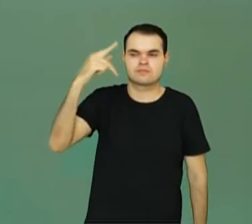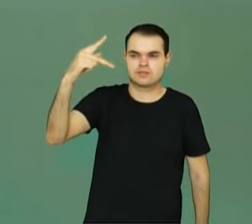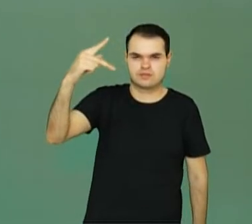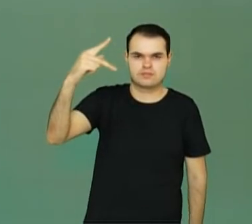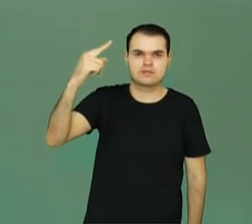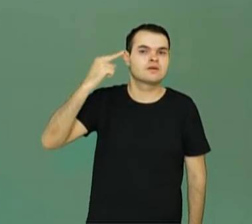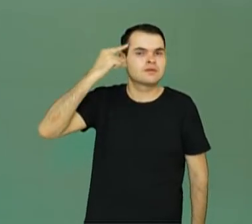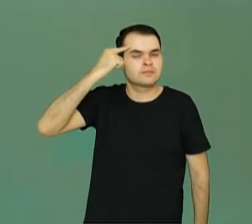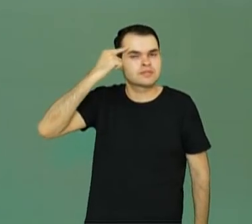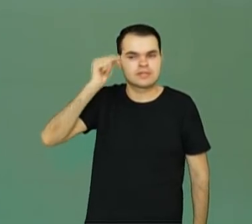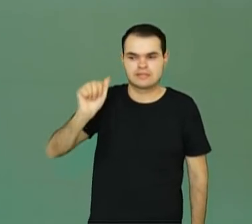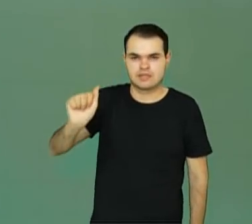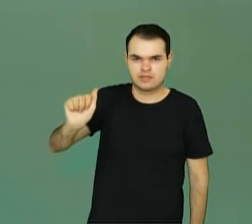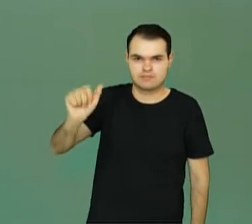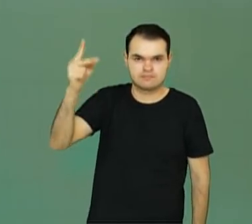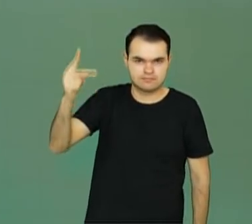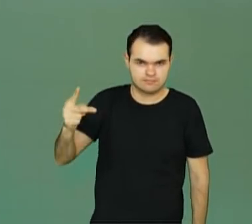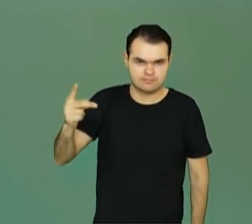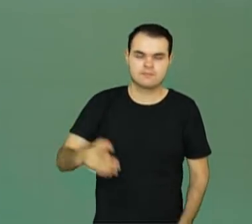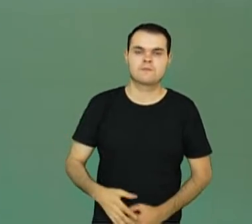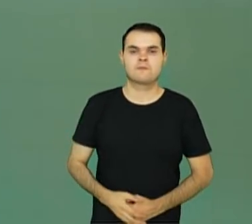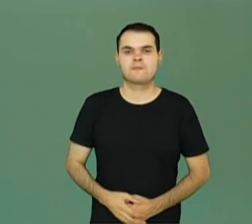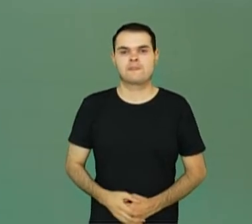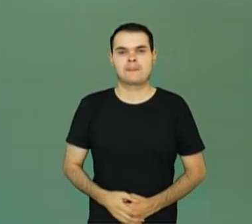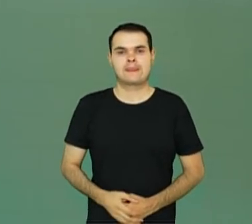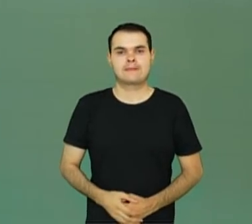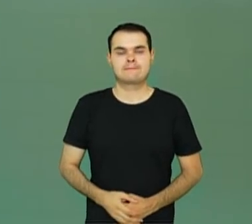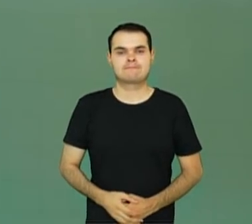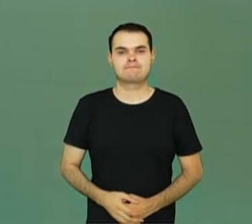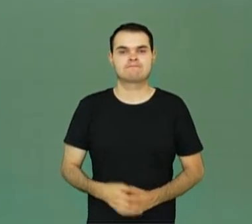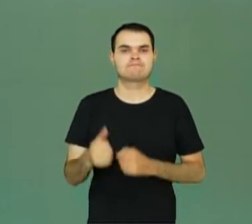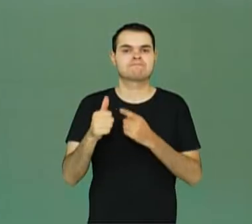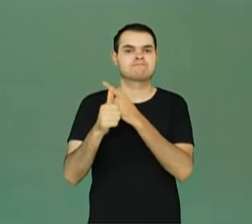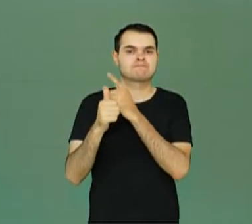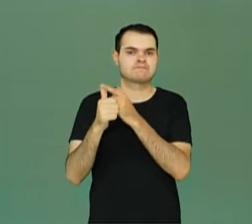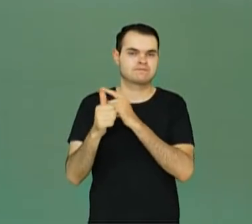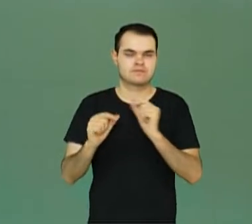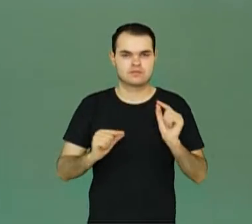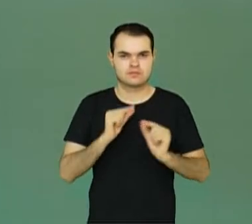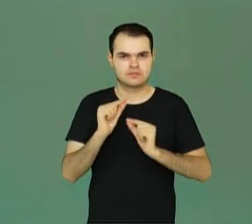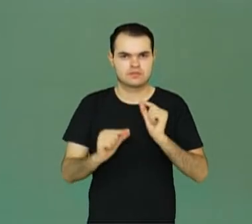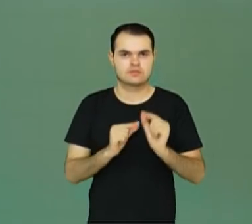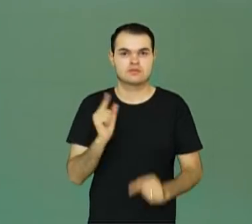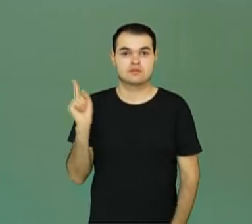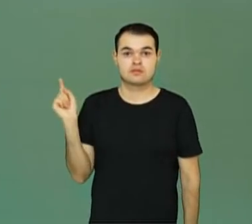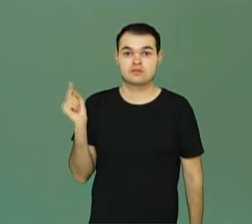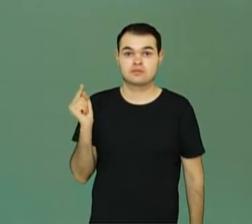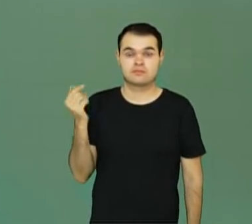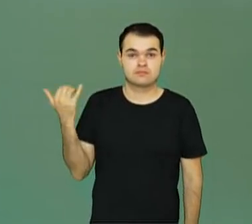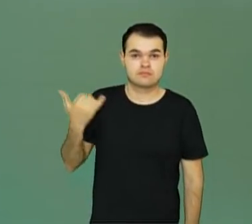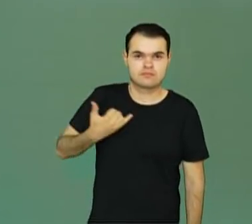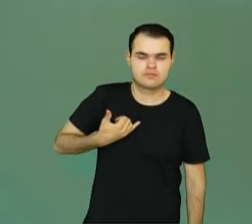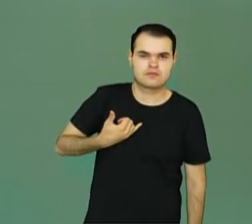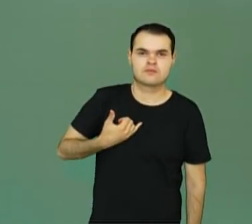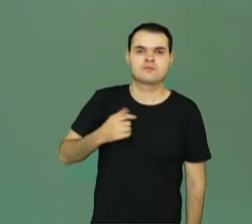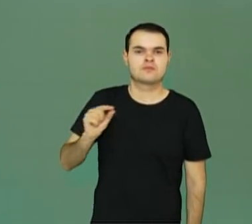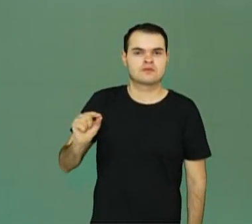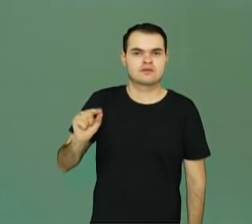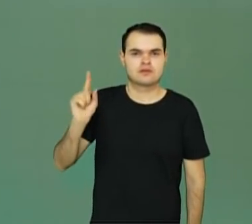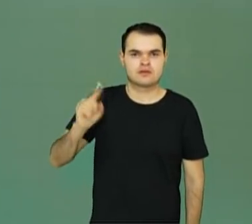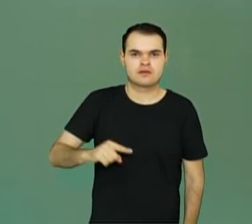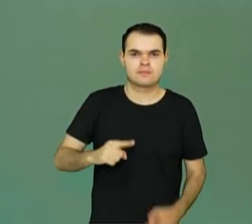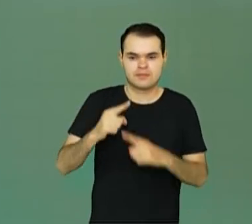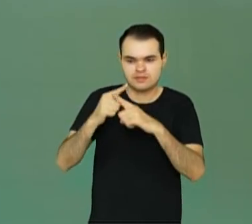pensar na área do losango, tá? Primeira coisa, ele me diz que a metade da diagonal menor,